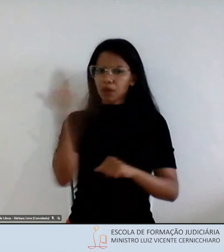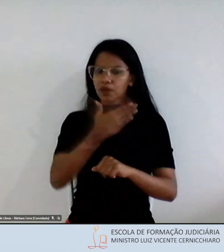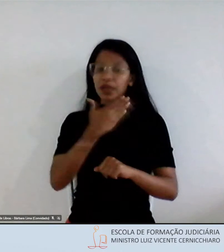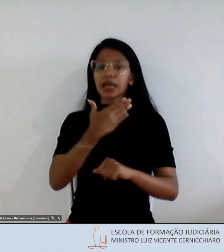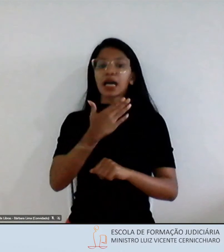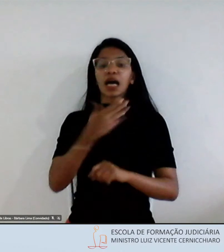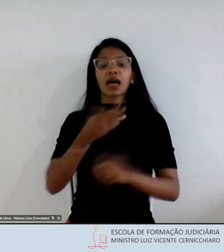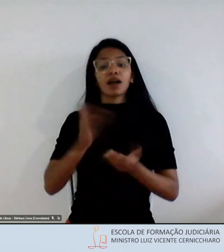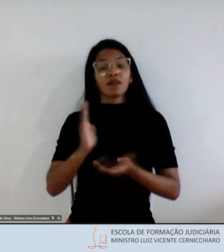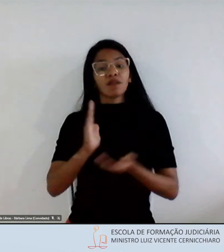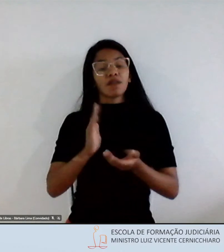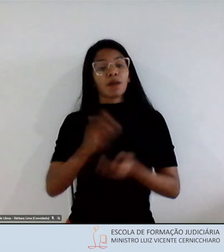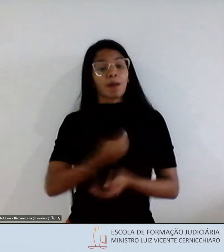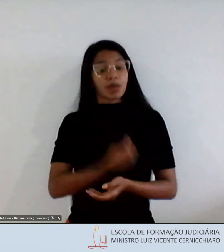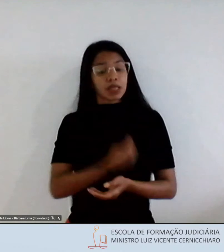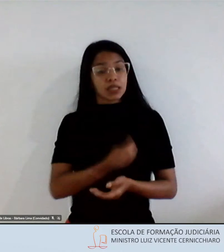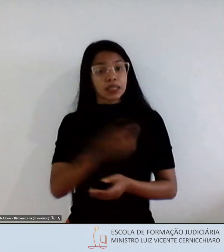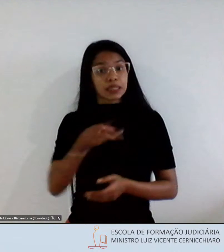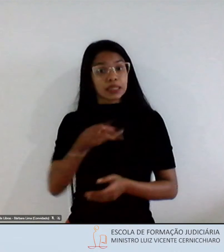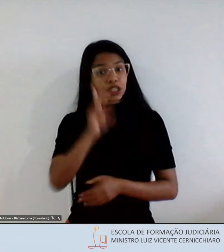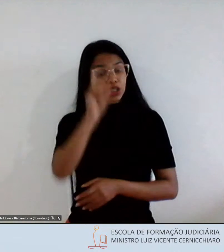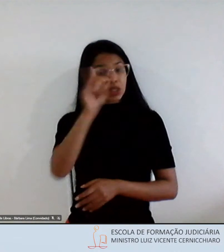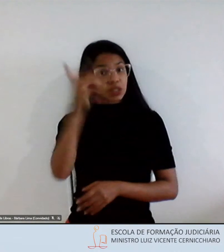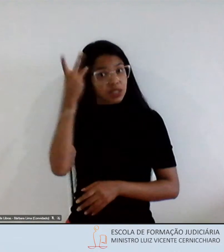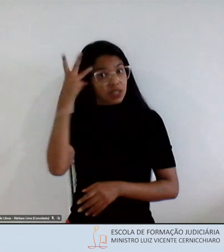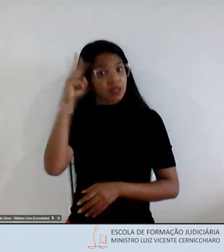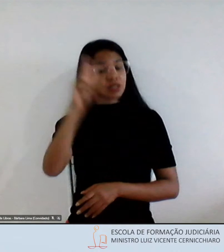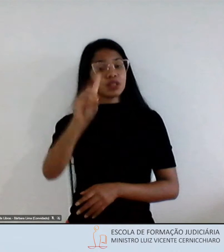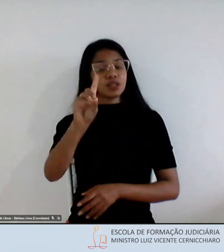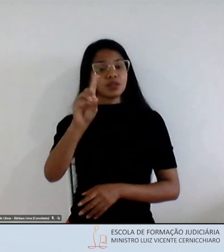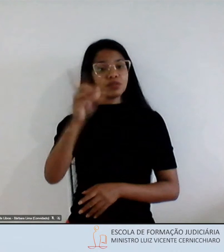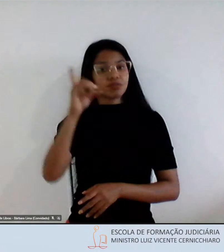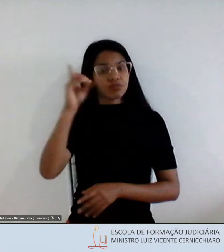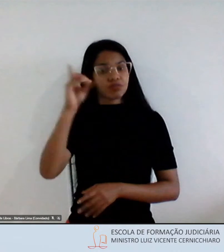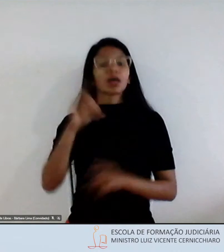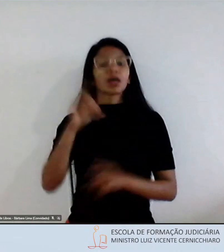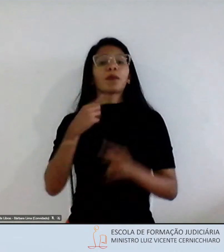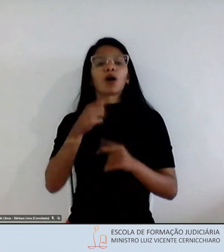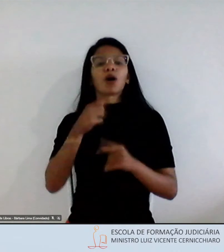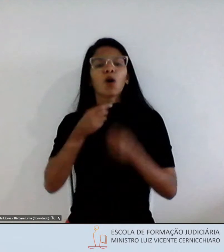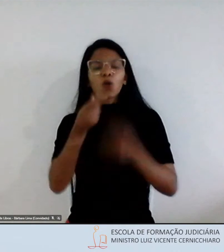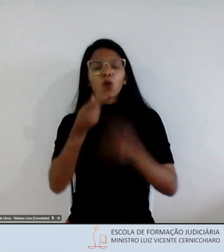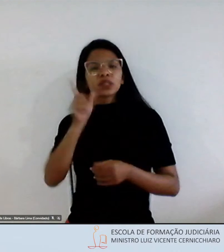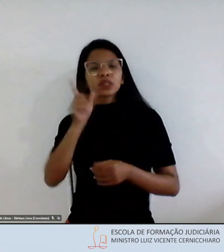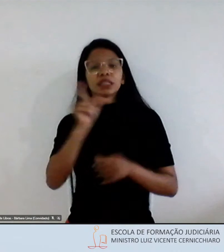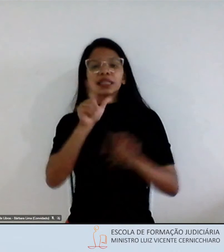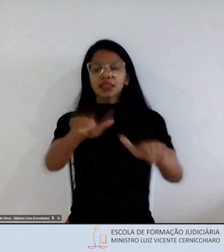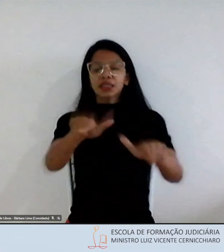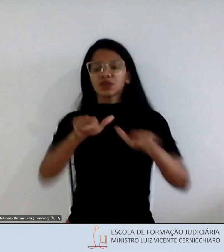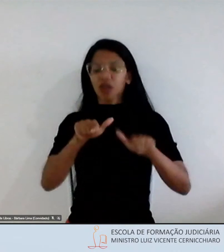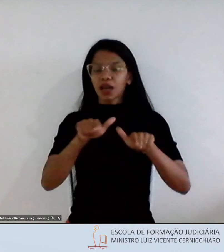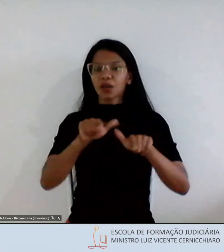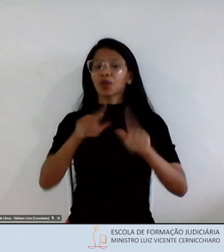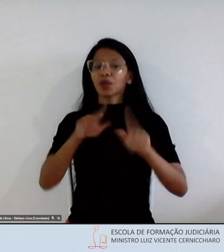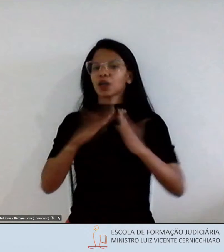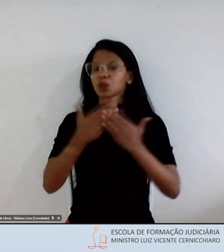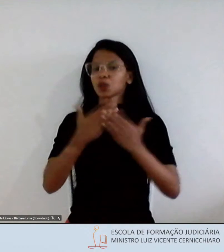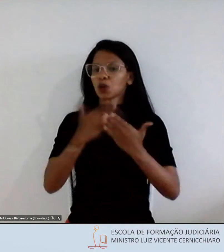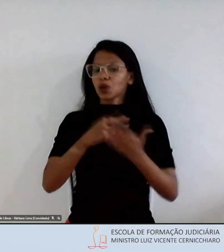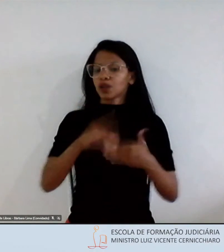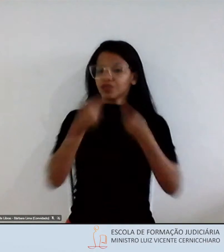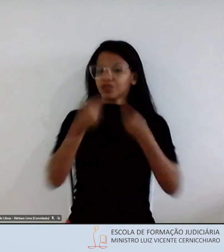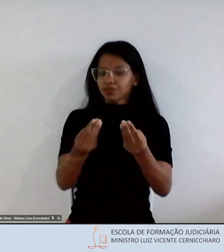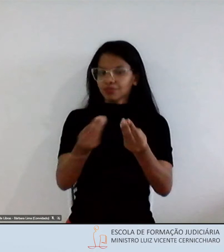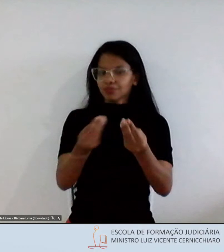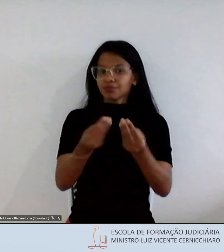dias para receber o certificado emitido pela escola. Assim, chegamos ao final do nosso evento.